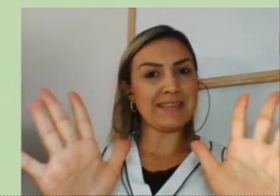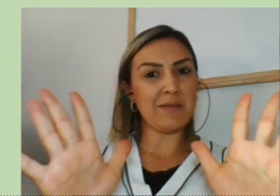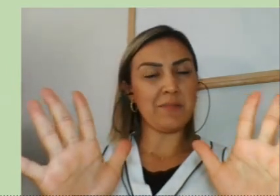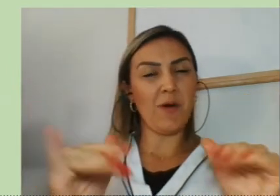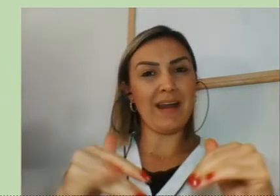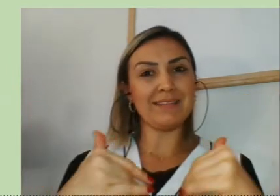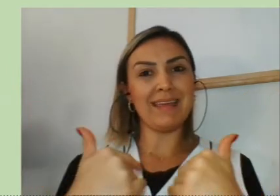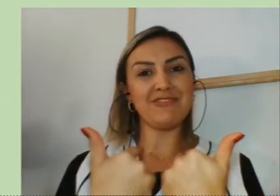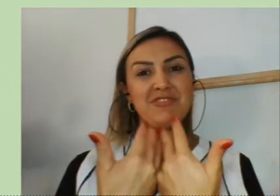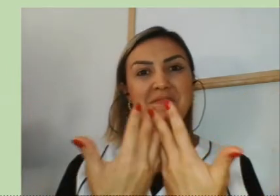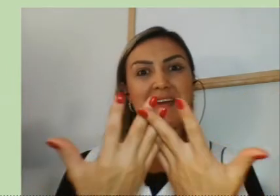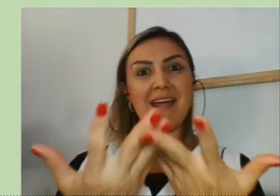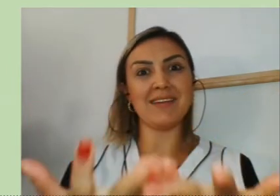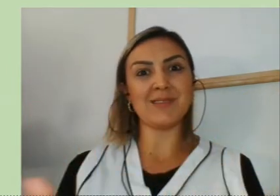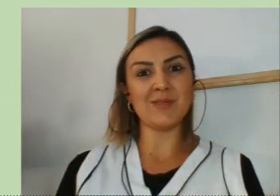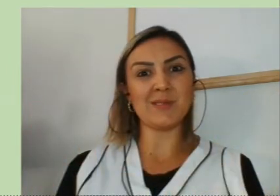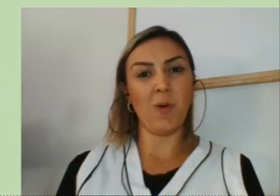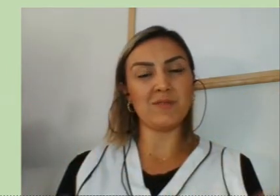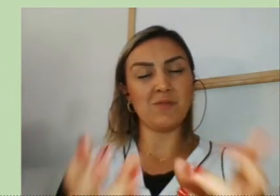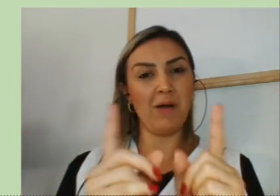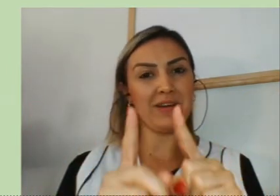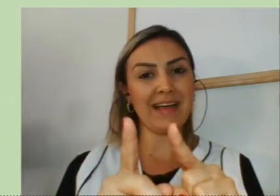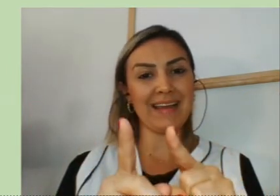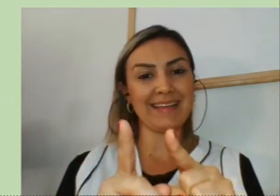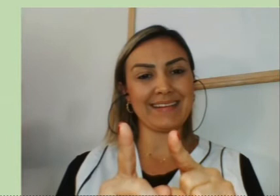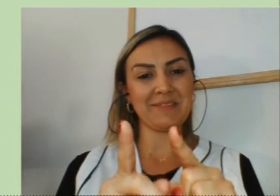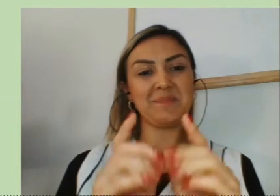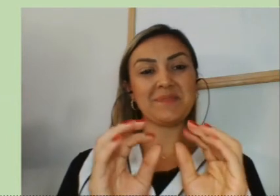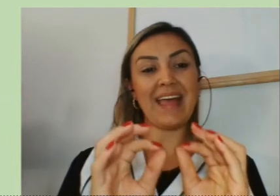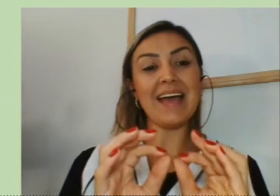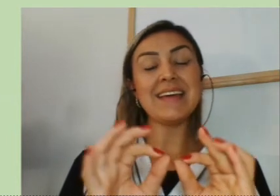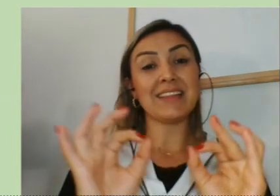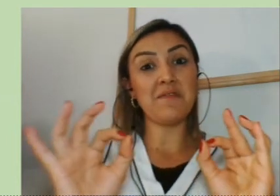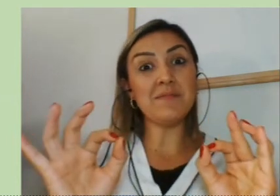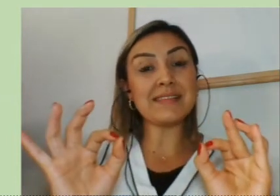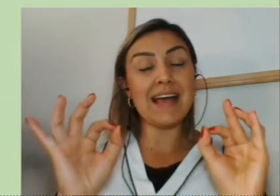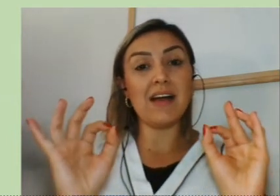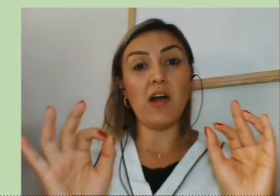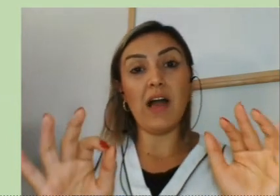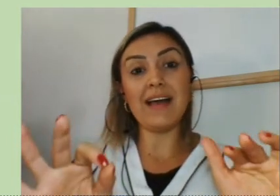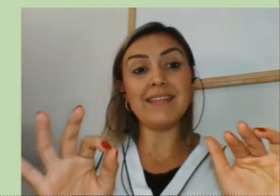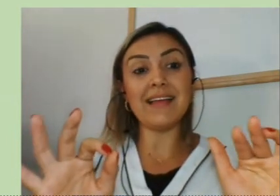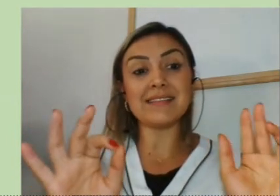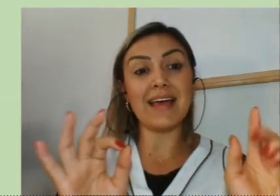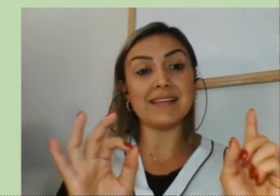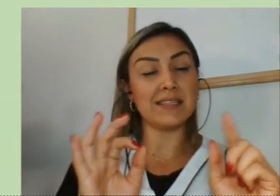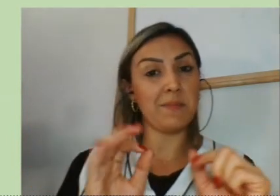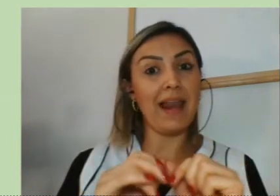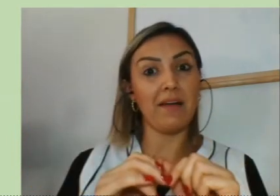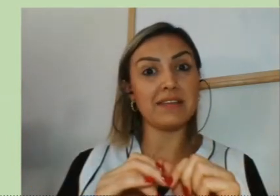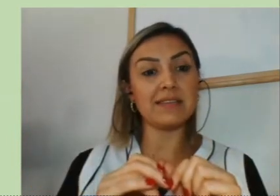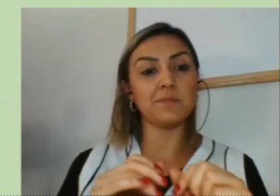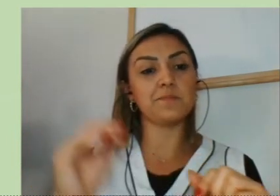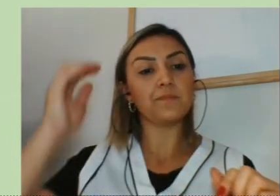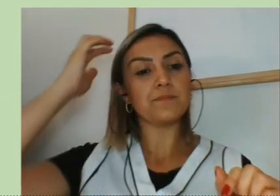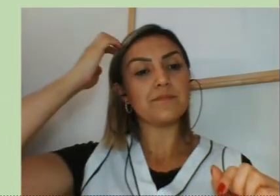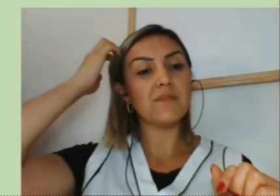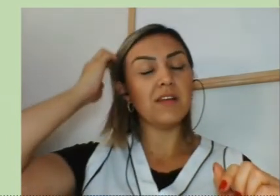Como assim, Pro? Ela tem diversos sons, uma única letra, tá? Então, vamos analisar essas